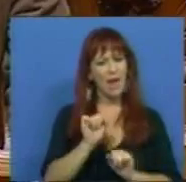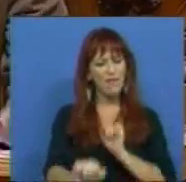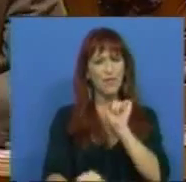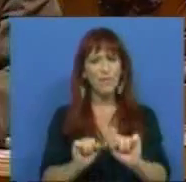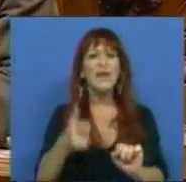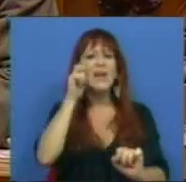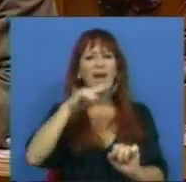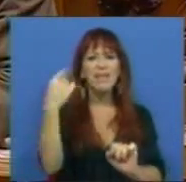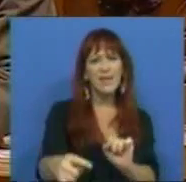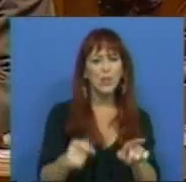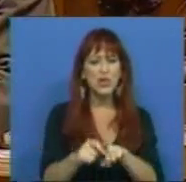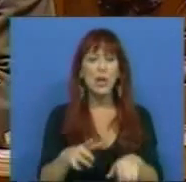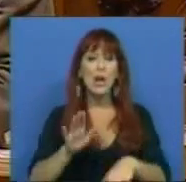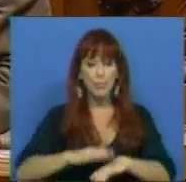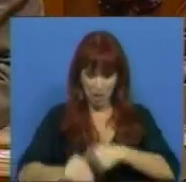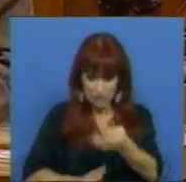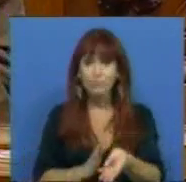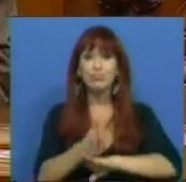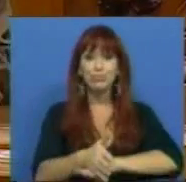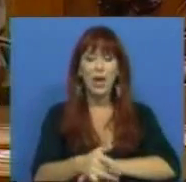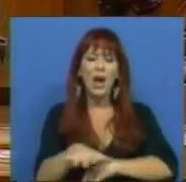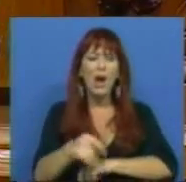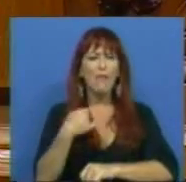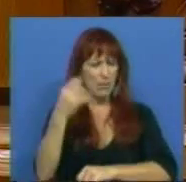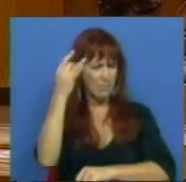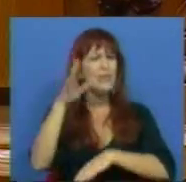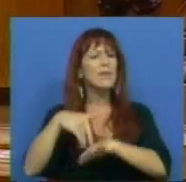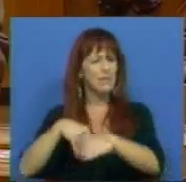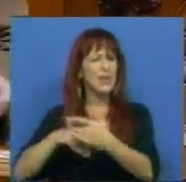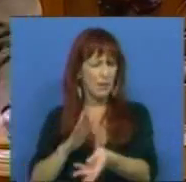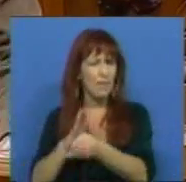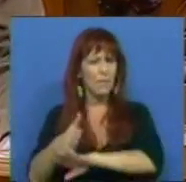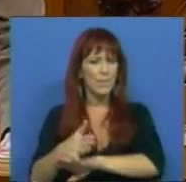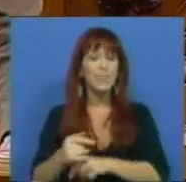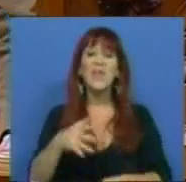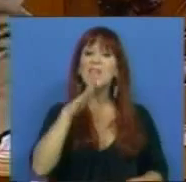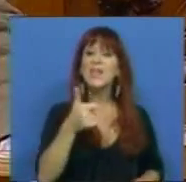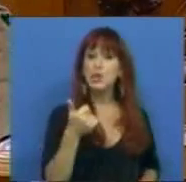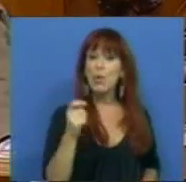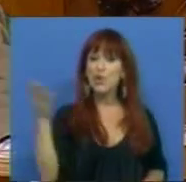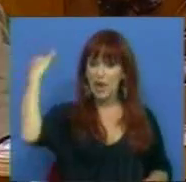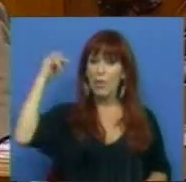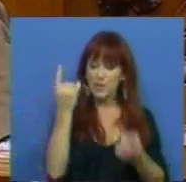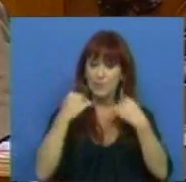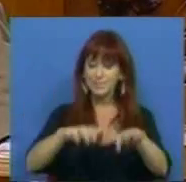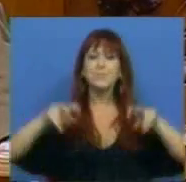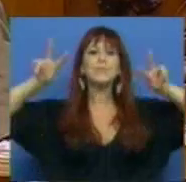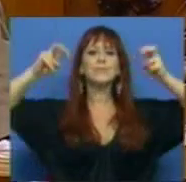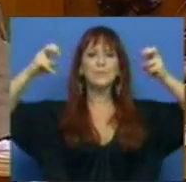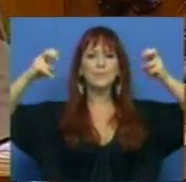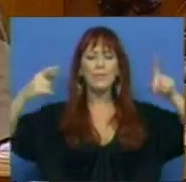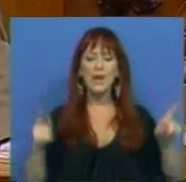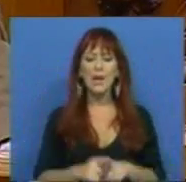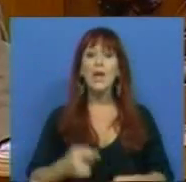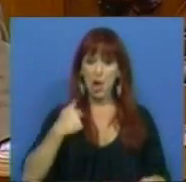seus detentores pela ação que prosseguiram de forma fraudulenta. Afirmou então o Bloco de Esquerda no plenário, e cito,